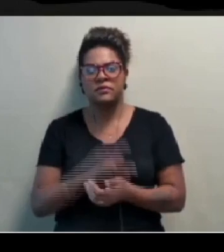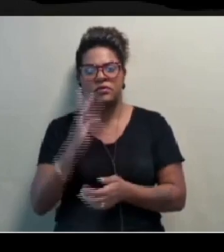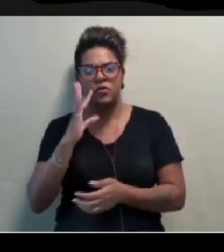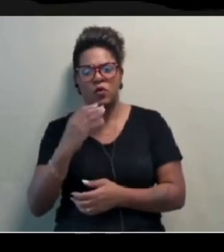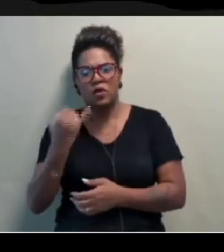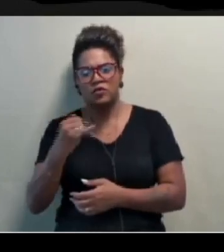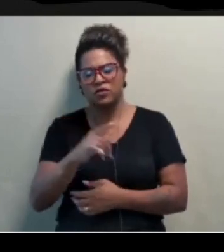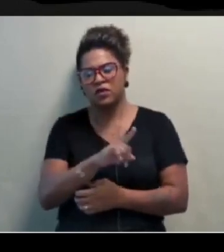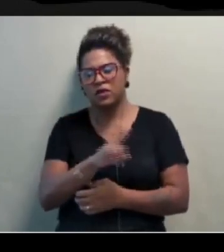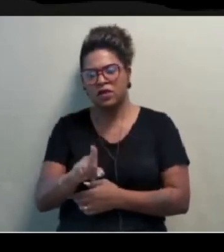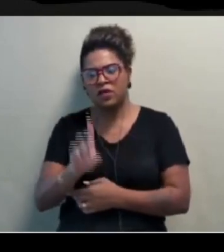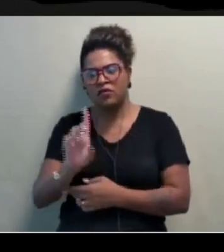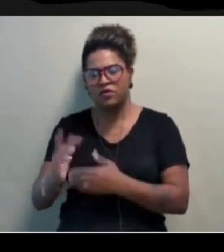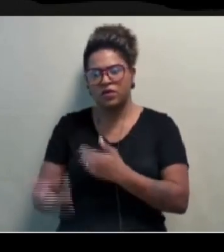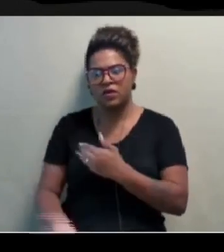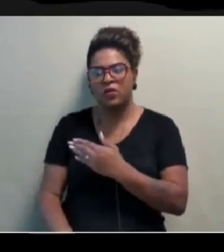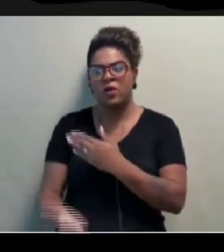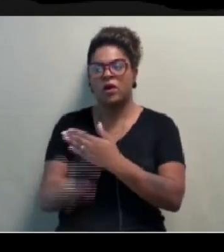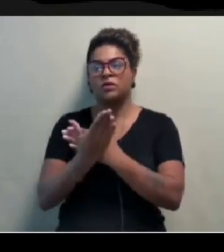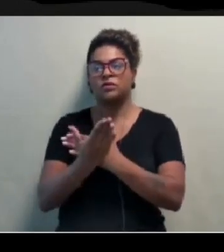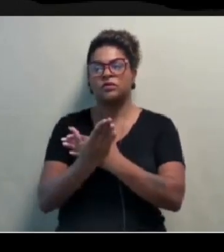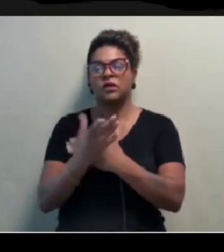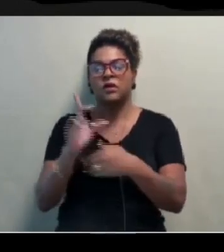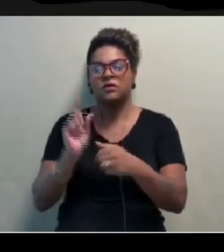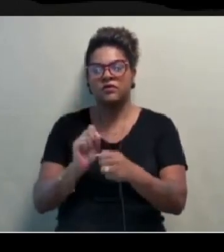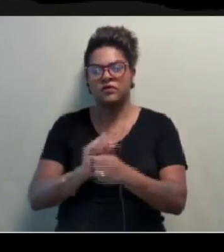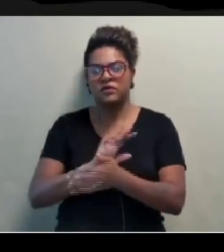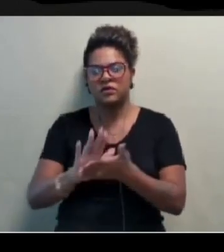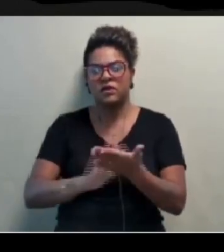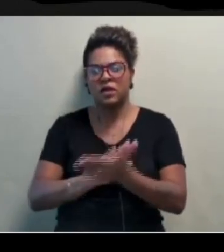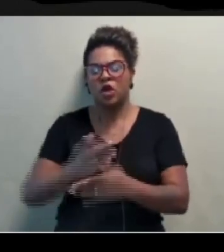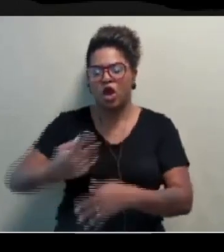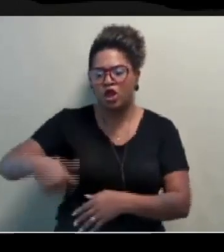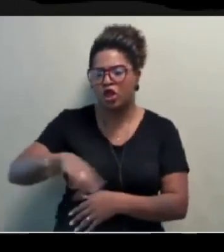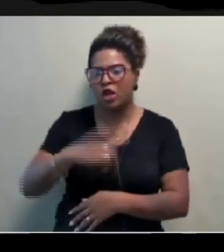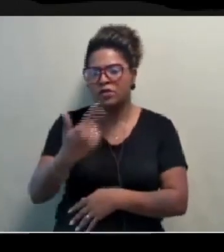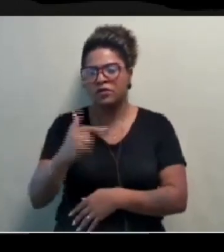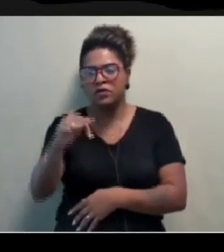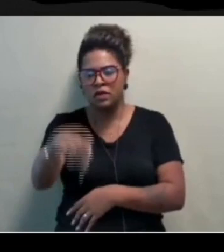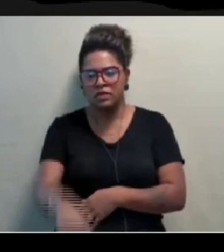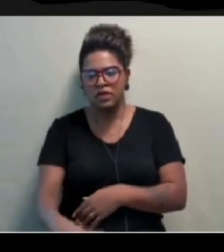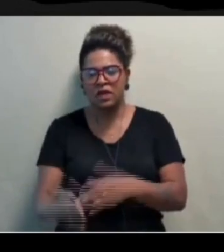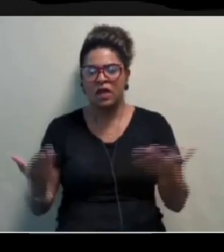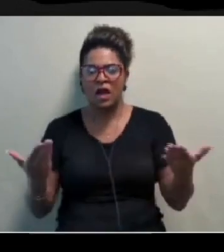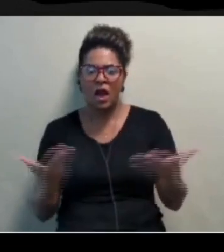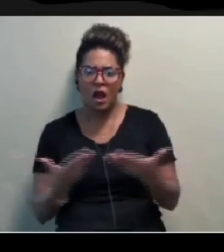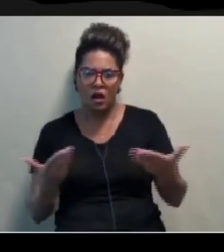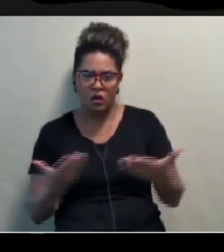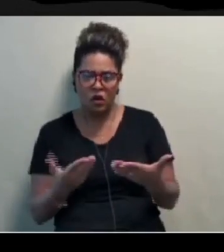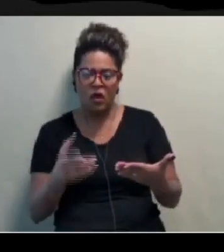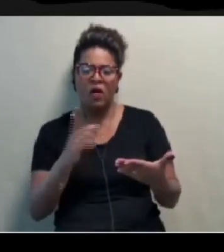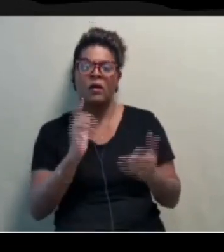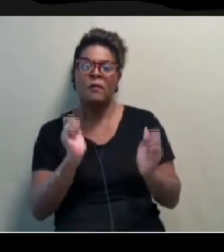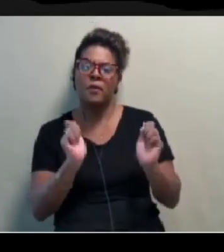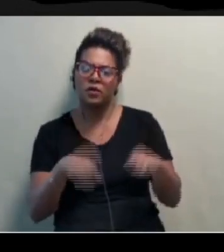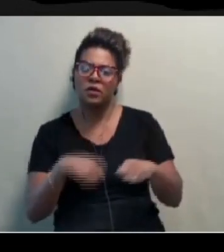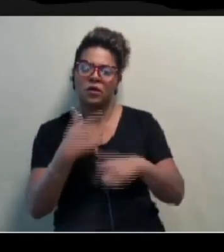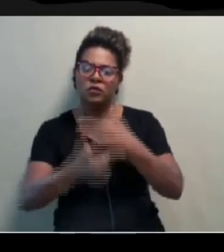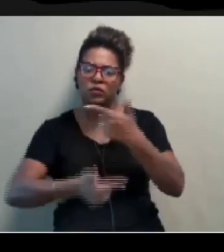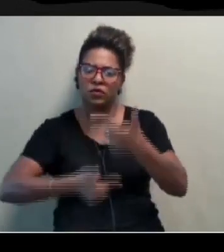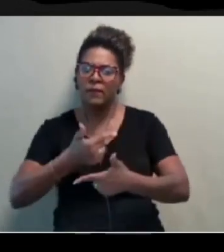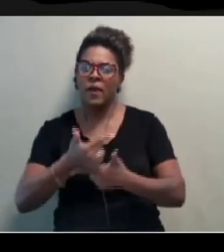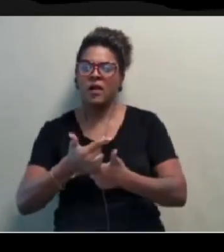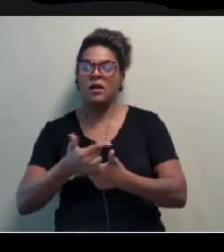sua contribuição, pela sua interferência, muitos de nós não estaríamos mais aqui agora, em condições de trabalhar, de exercer